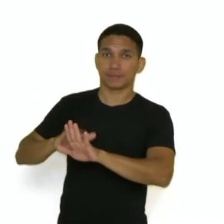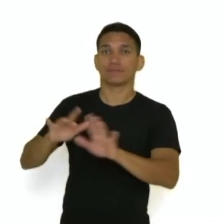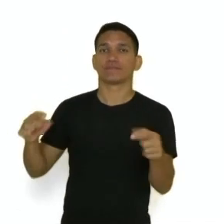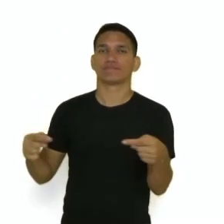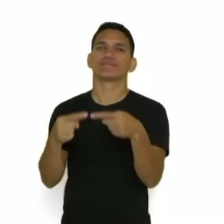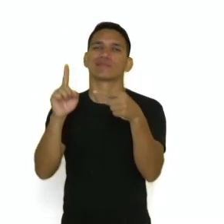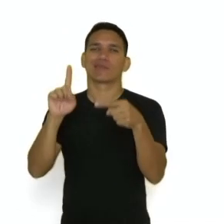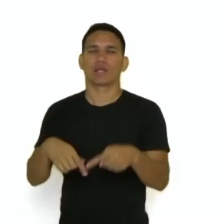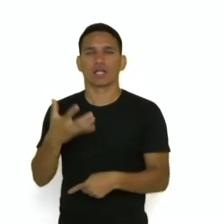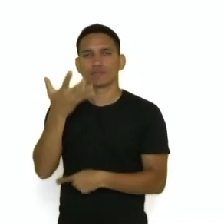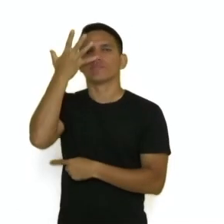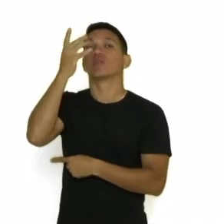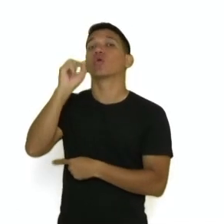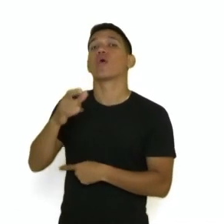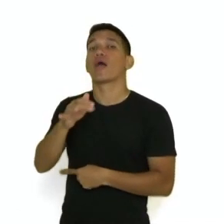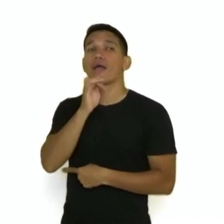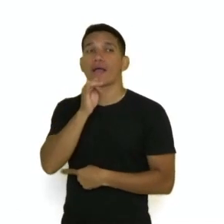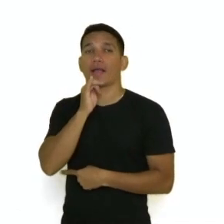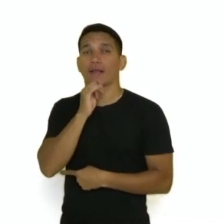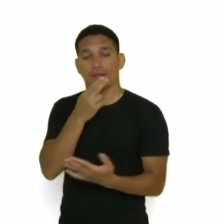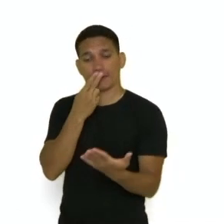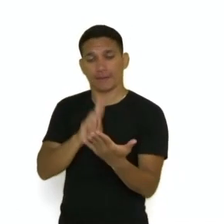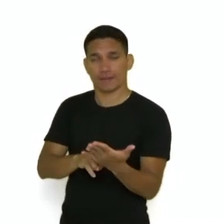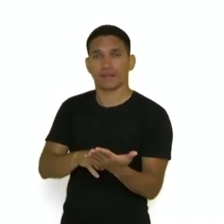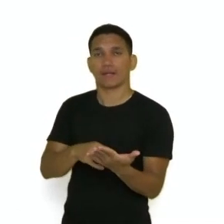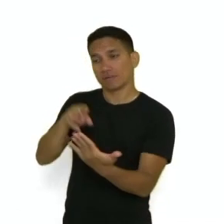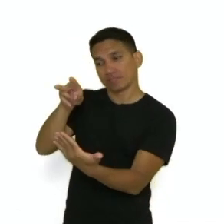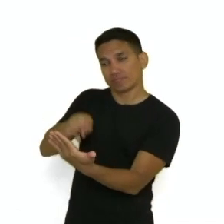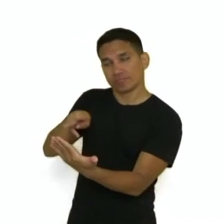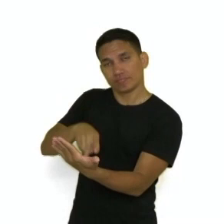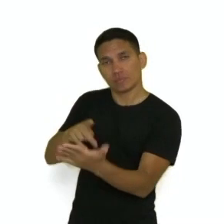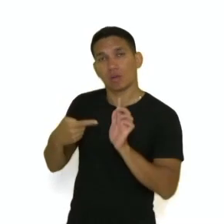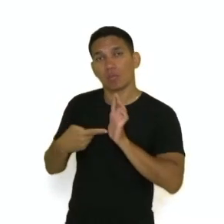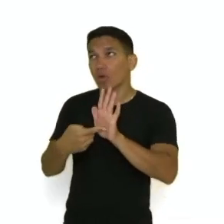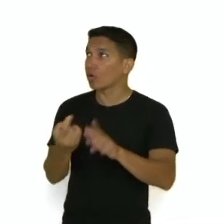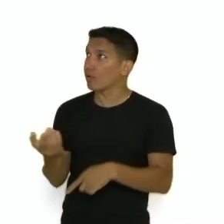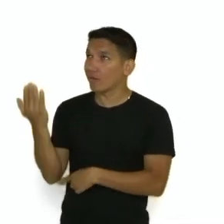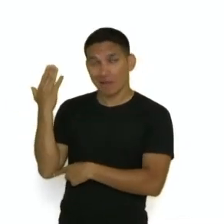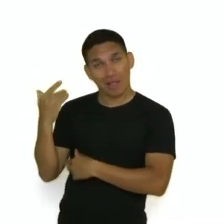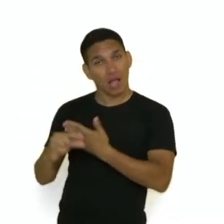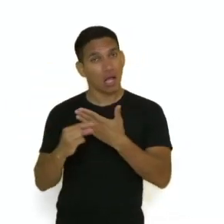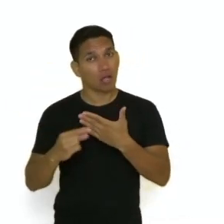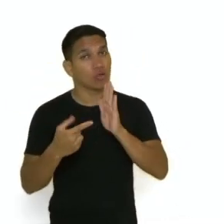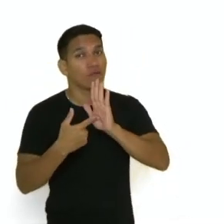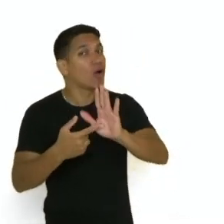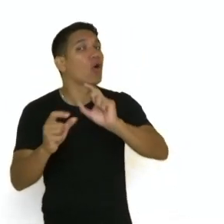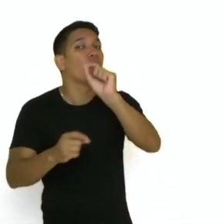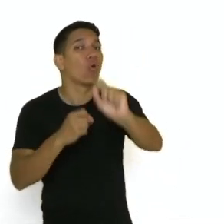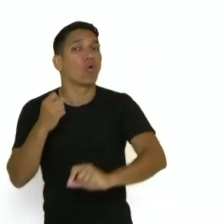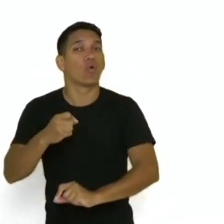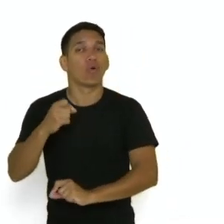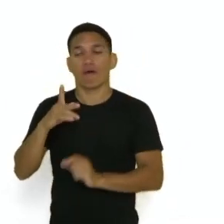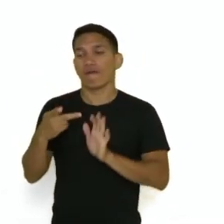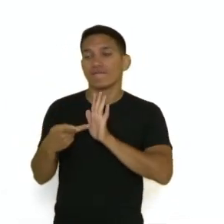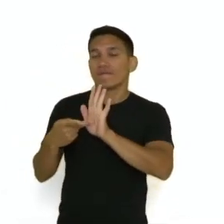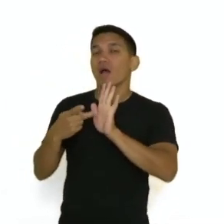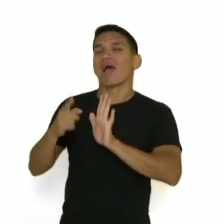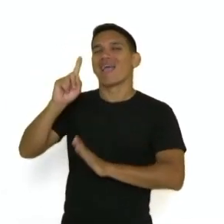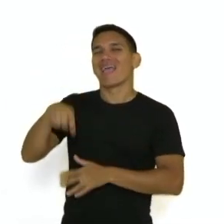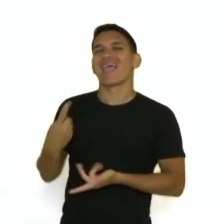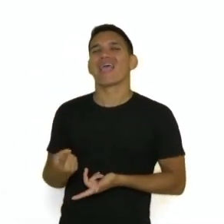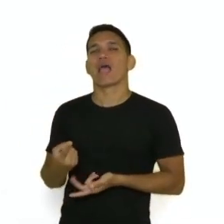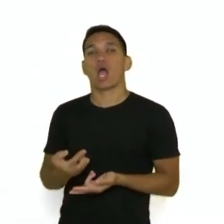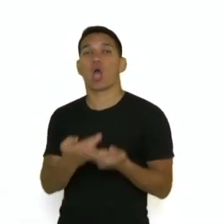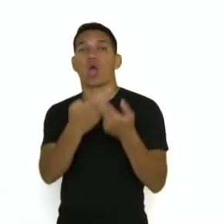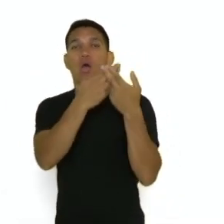nós temos um exemplo de carta do leitor. Nesse caso, o autor ele está responsabilizando a